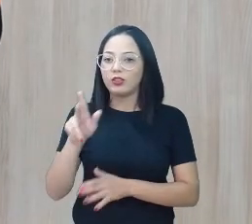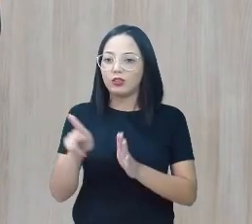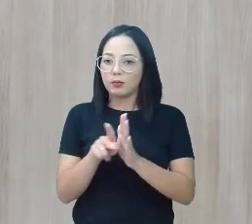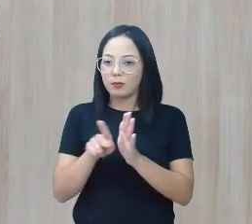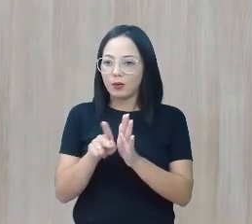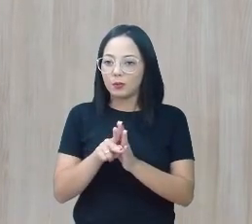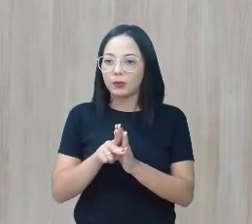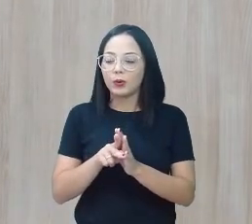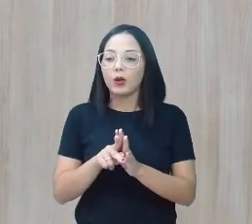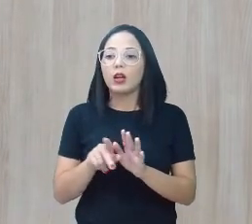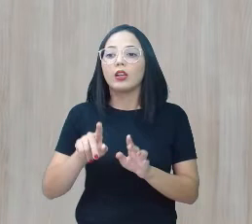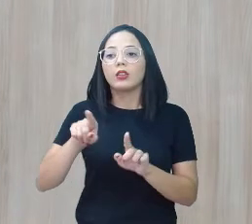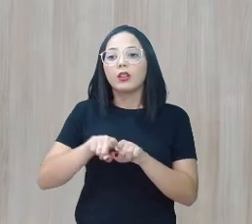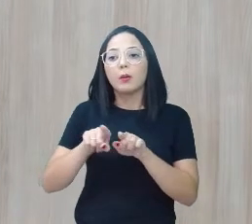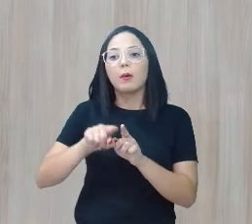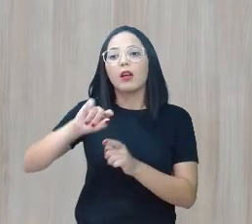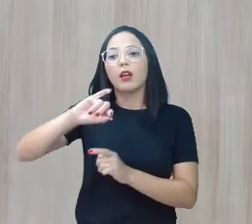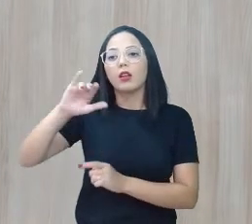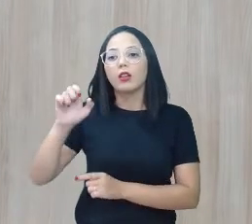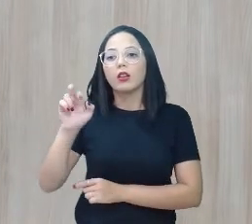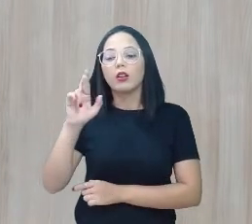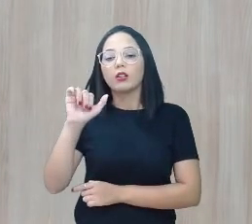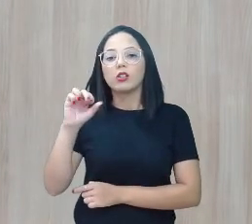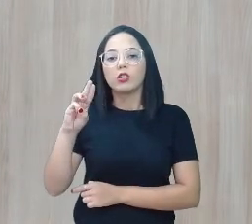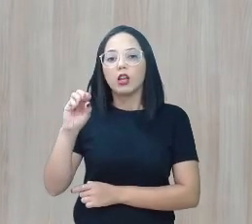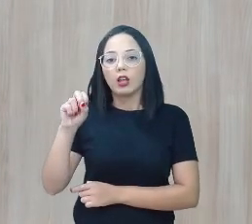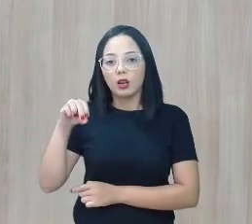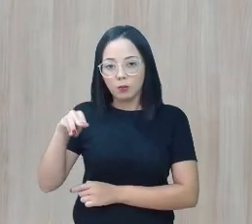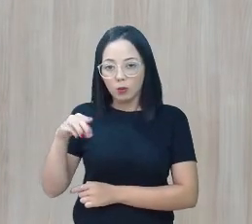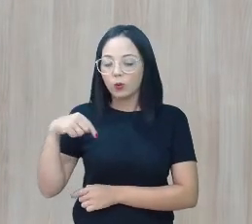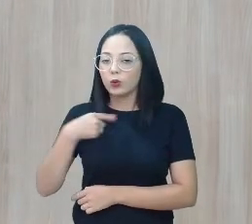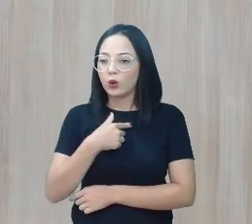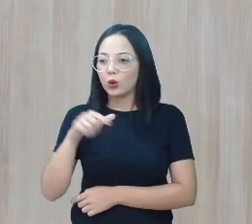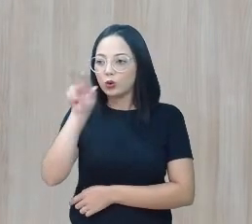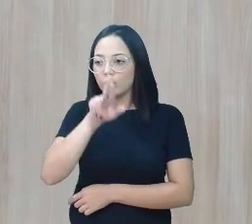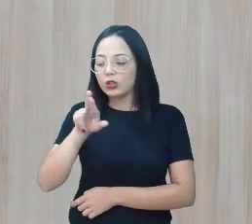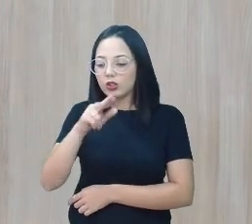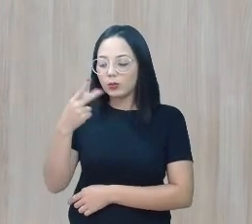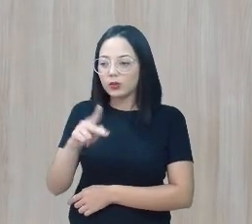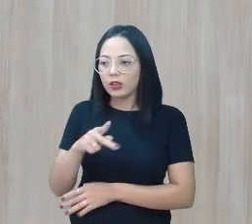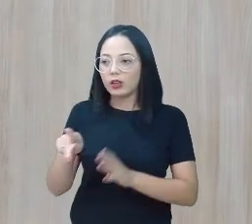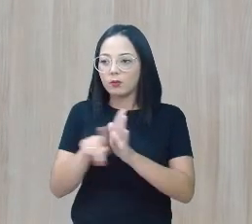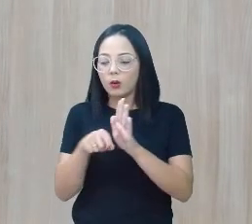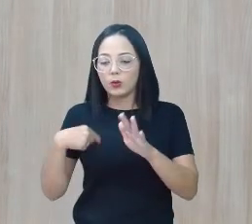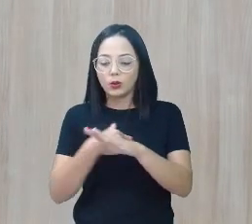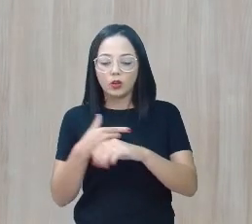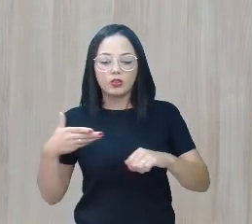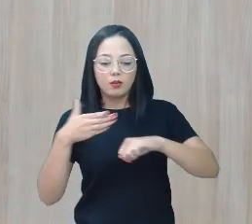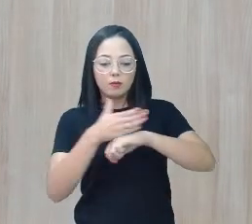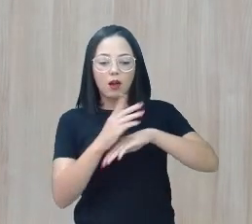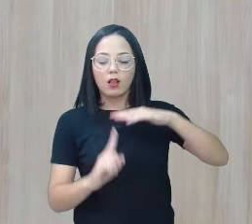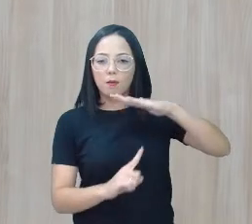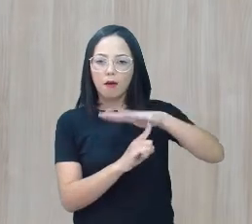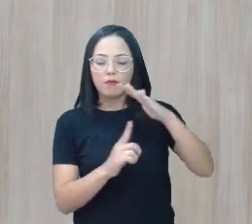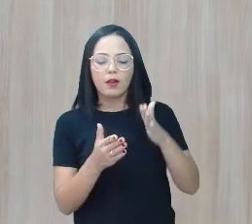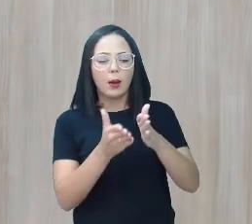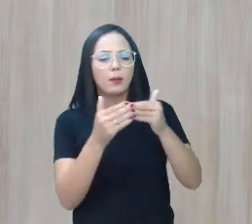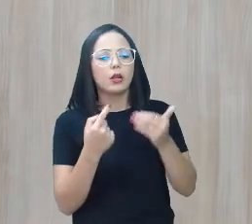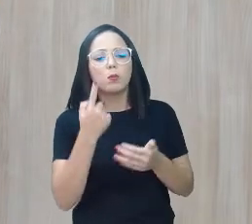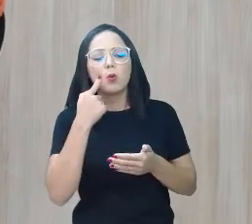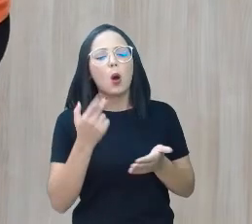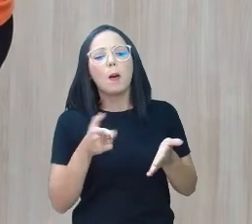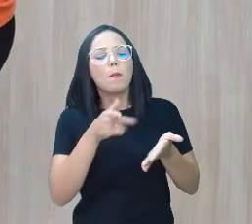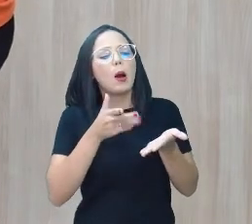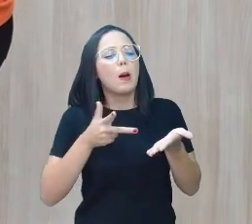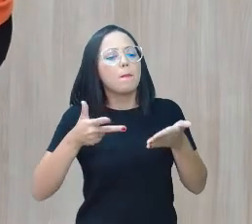raiz. Como o jerimum, para a gente, não é? Chegamos em uma feira e pedimos assim, corta aí um